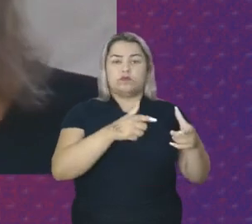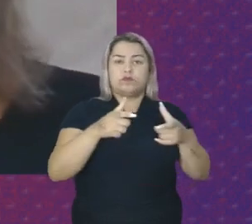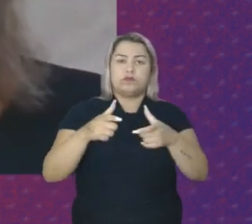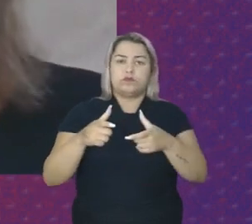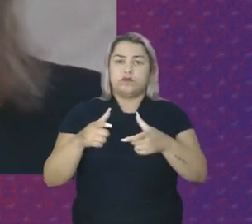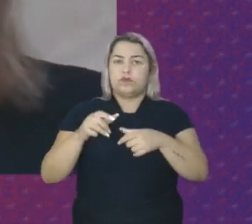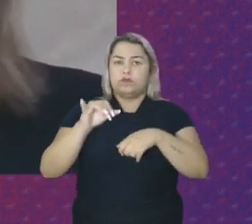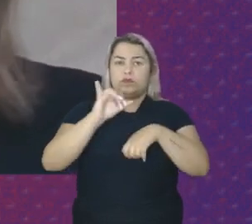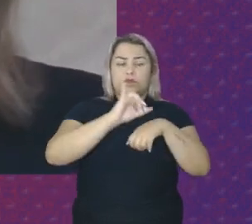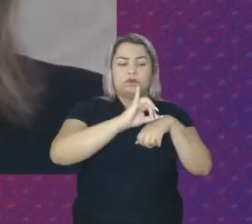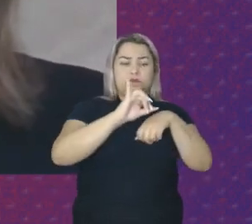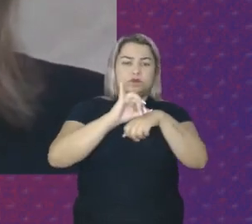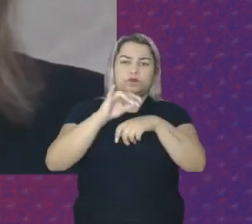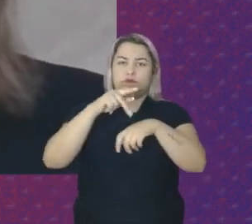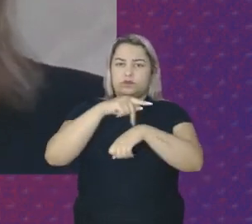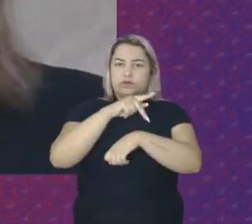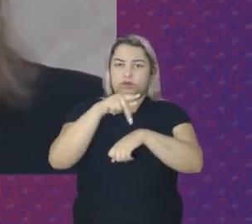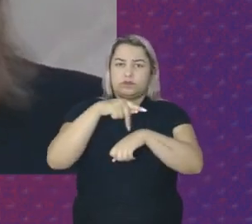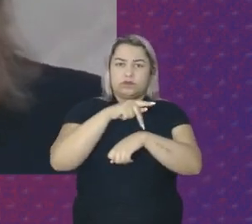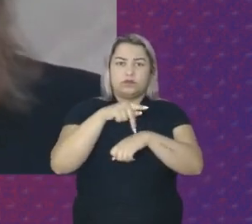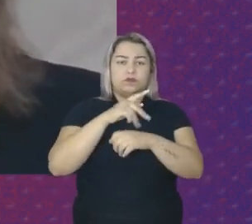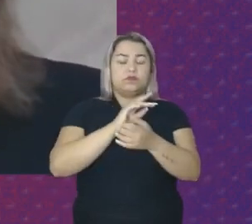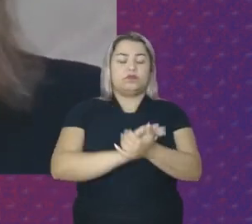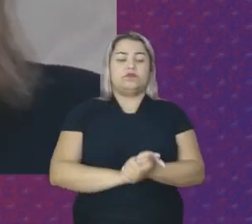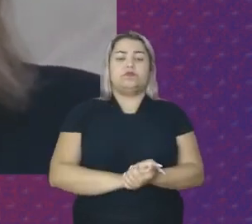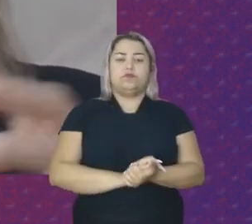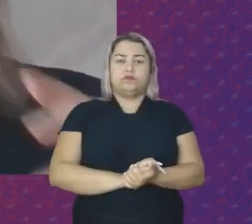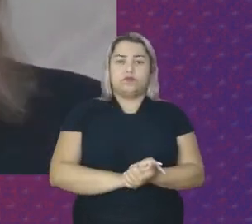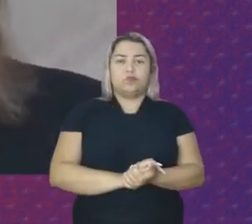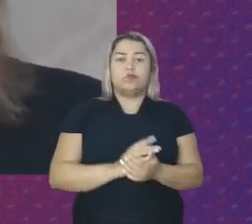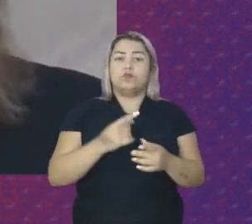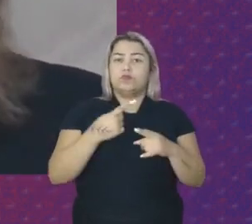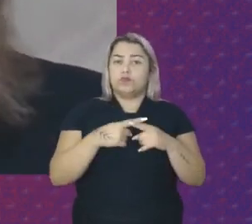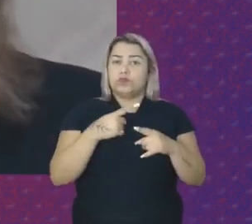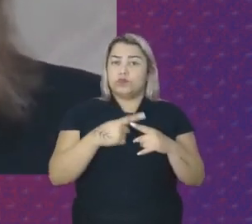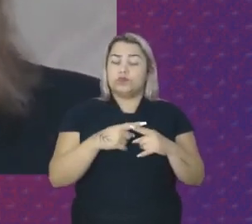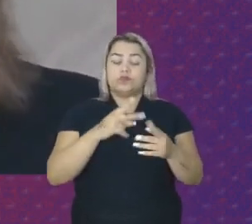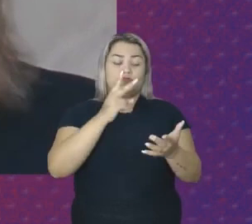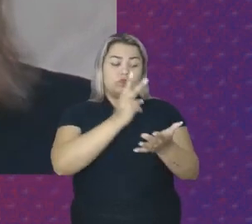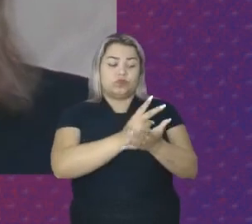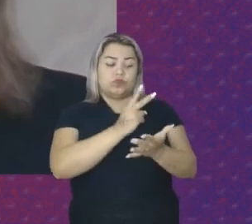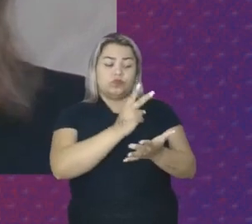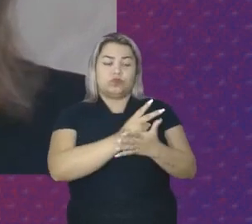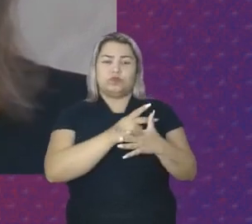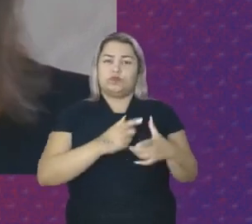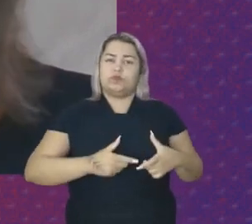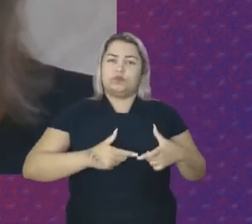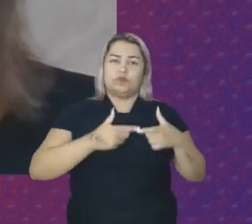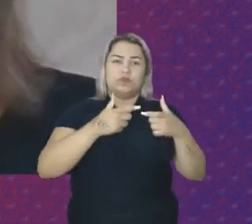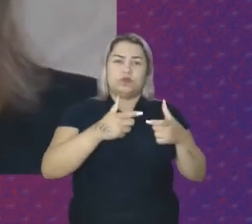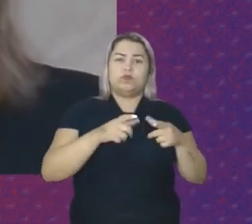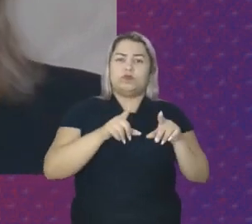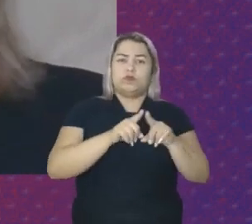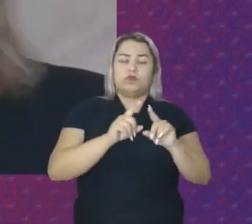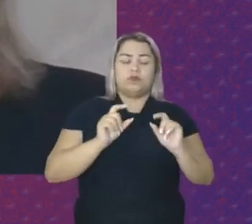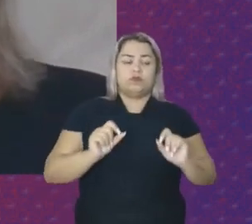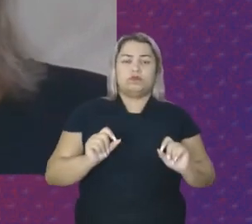do país, eram inéditas. Por quê? Porque num mesmo local, num mesmo